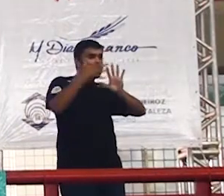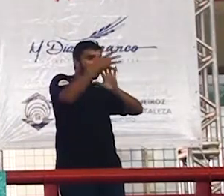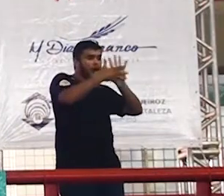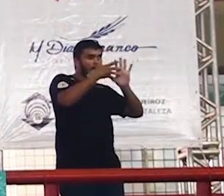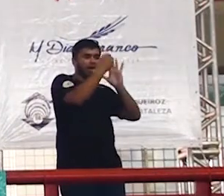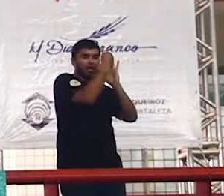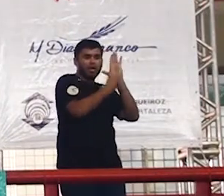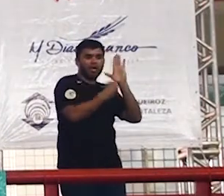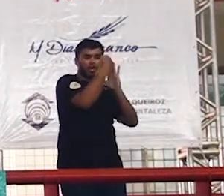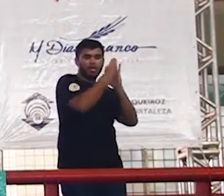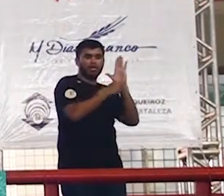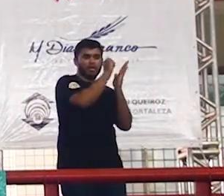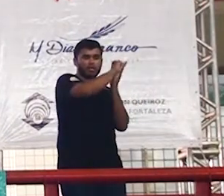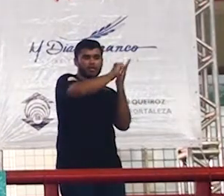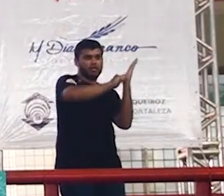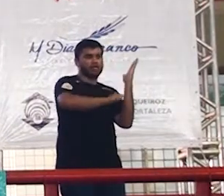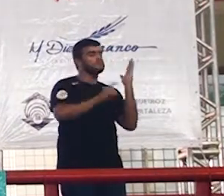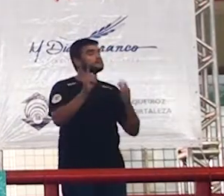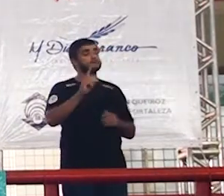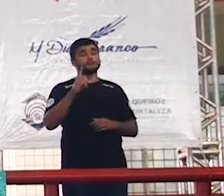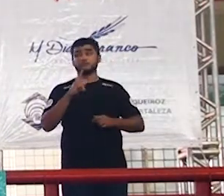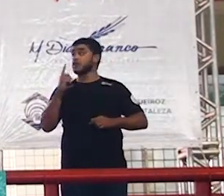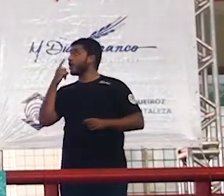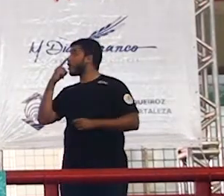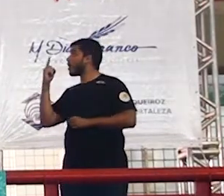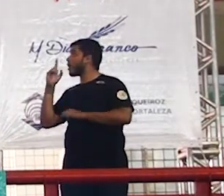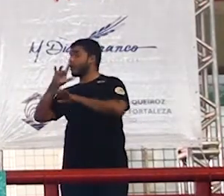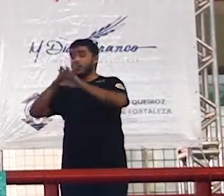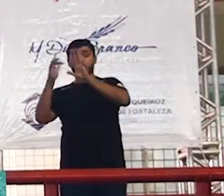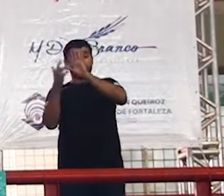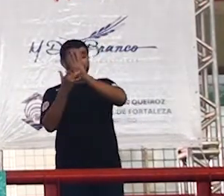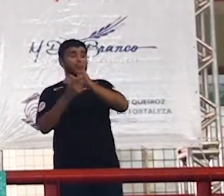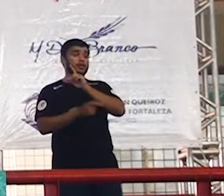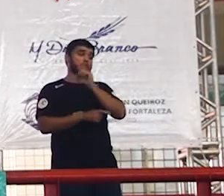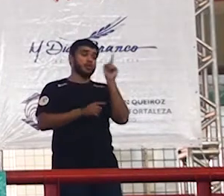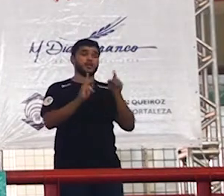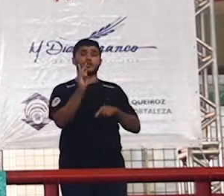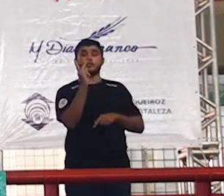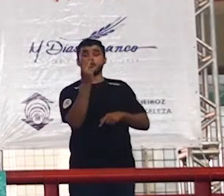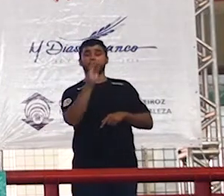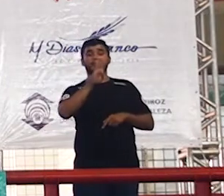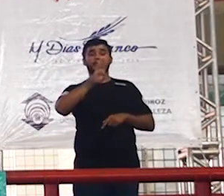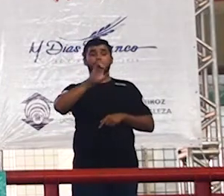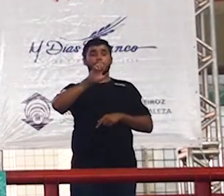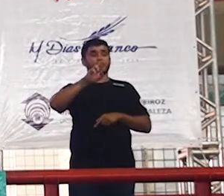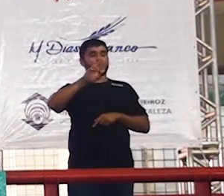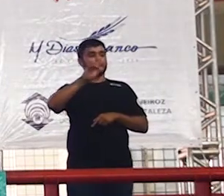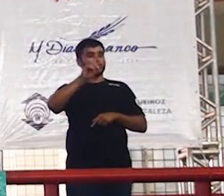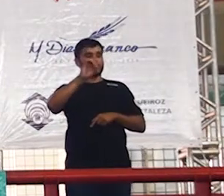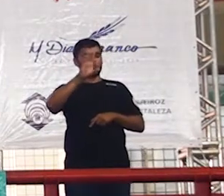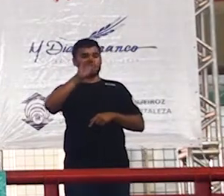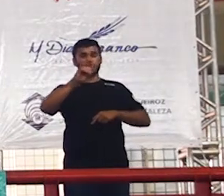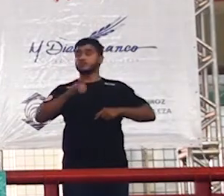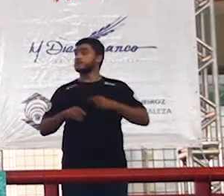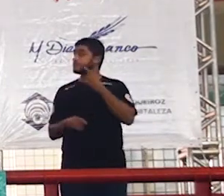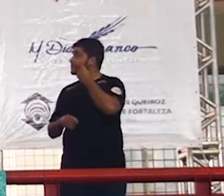literários. Aqui a gente tinha uma metáfora. Aqui a gente tem um hipérbole. Olha